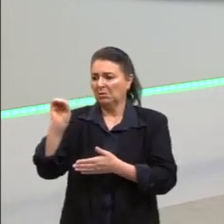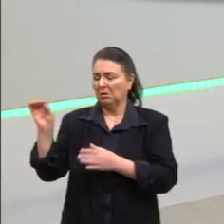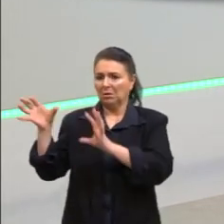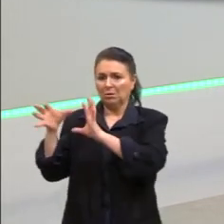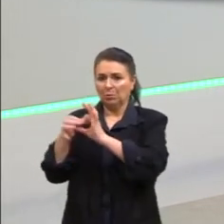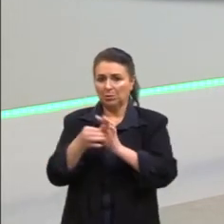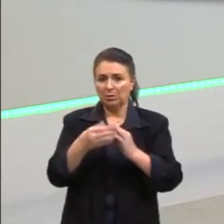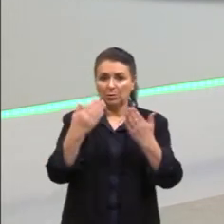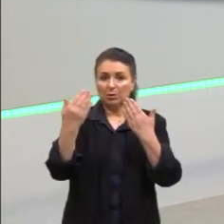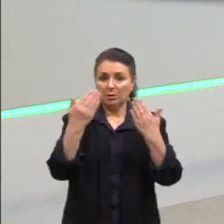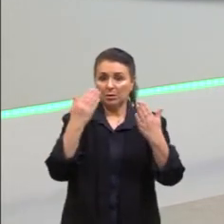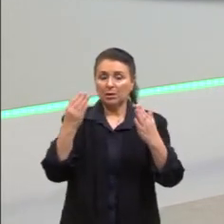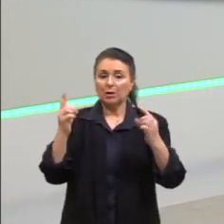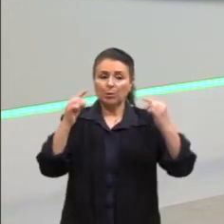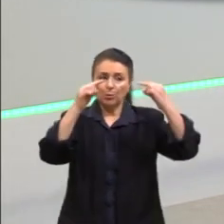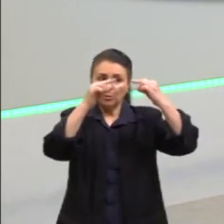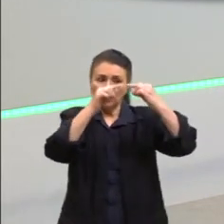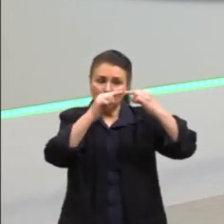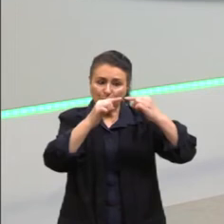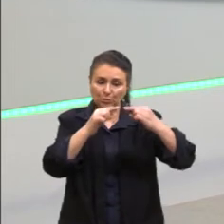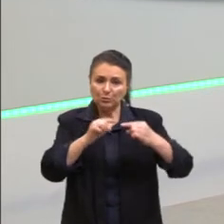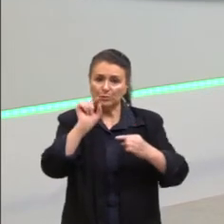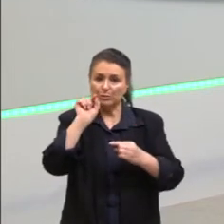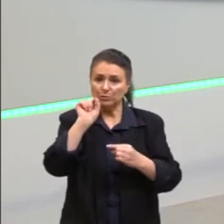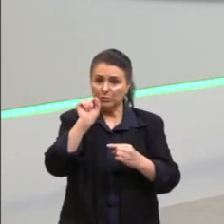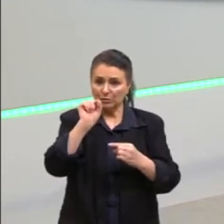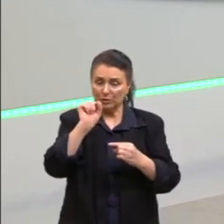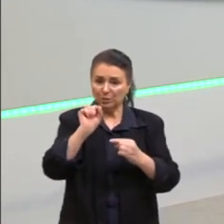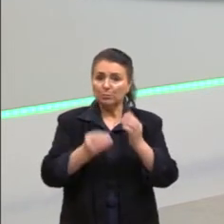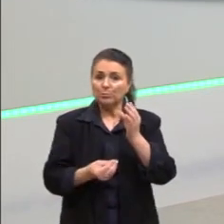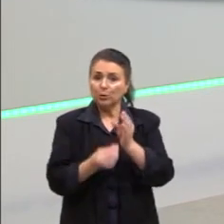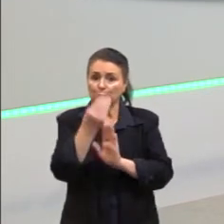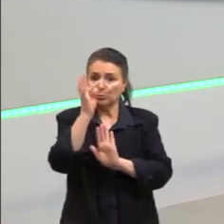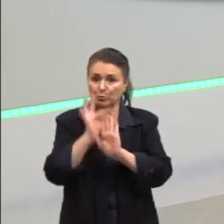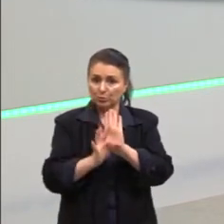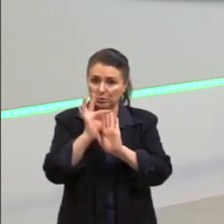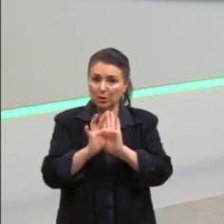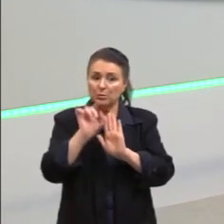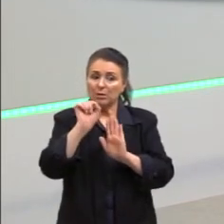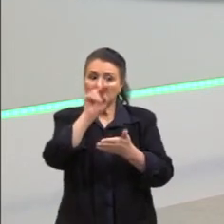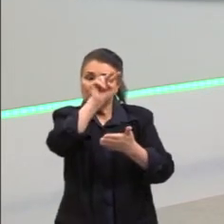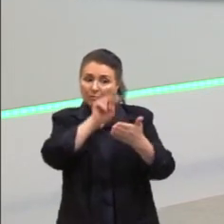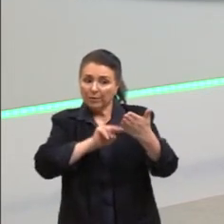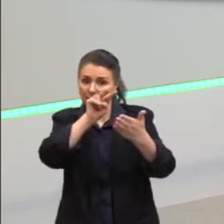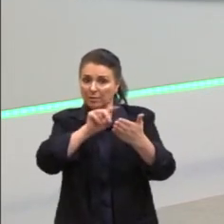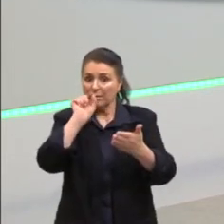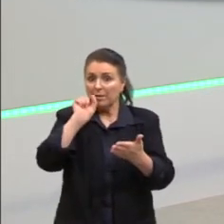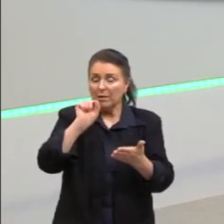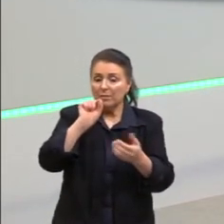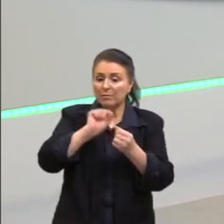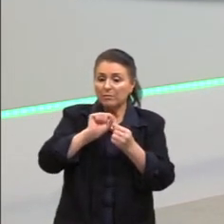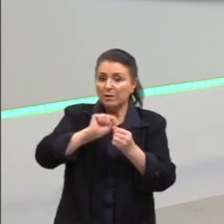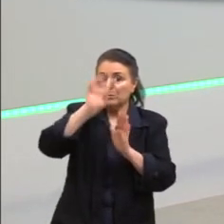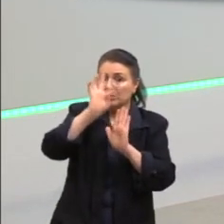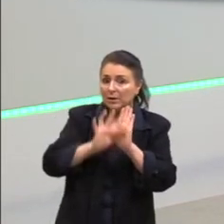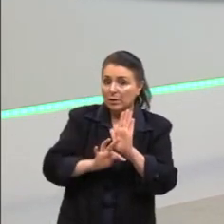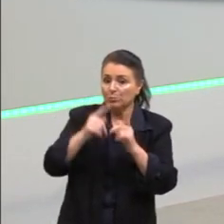os objetivos do produtor do texto e quem é o seu público-alvo. Entender quem fez aquele texto, por que que a pessoa fez